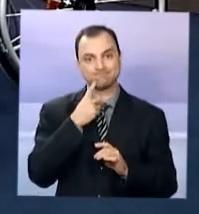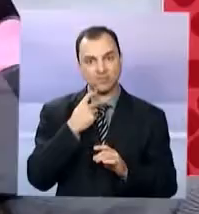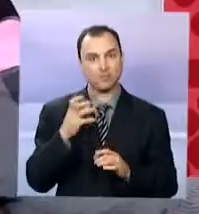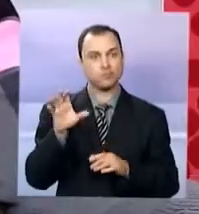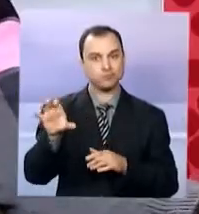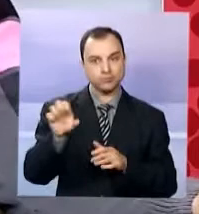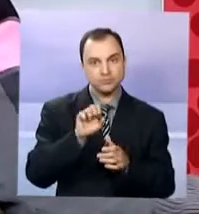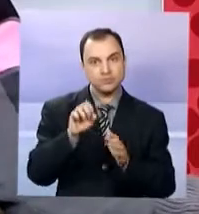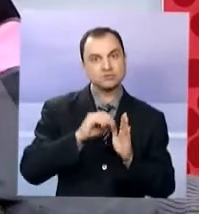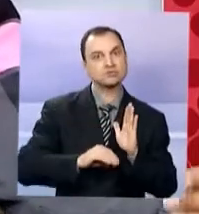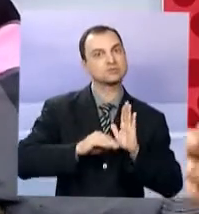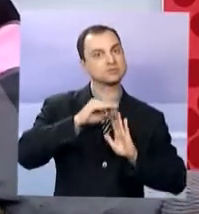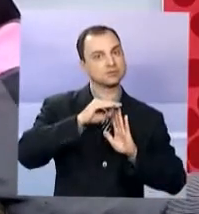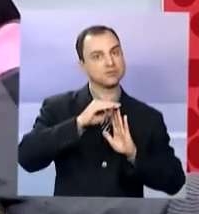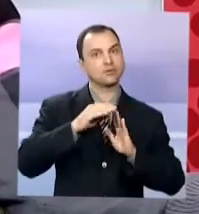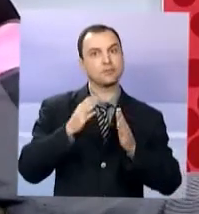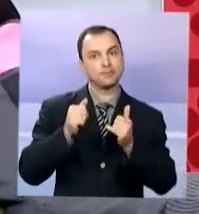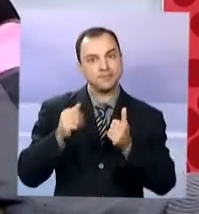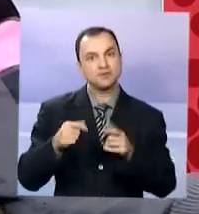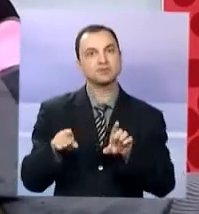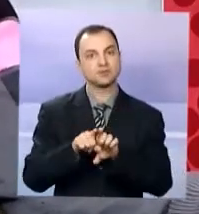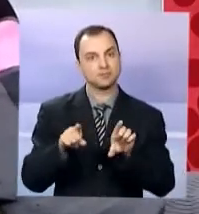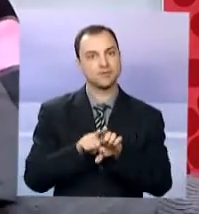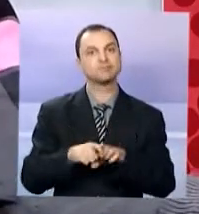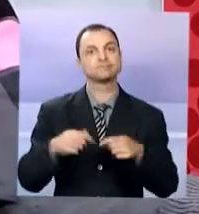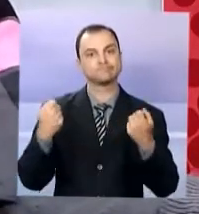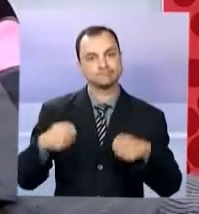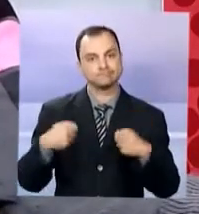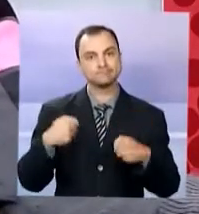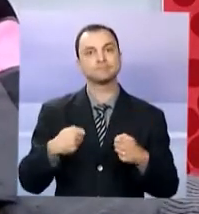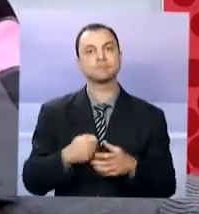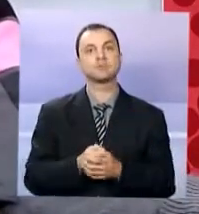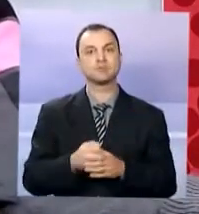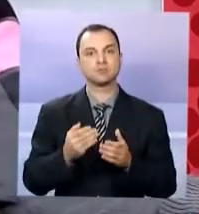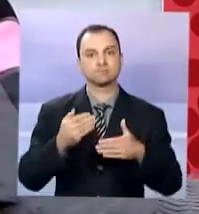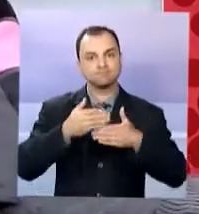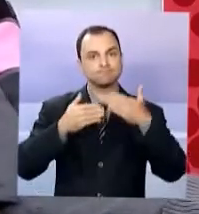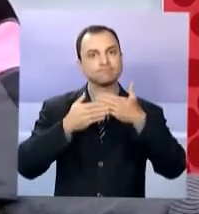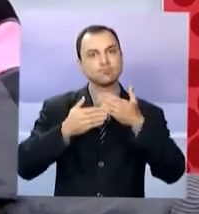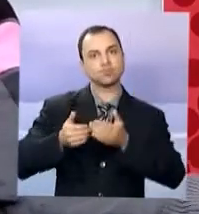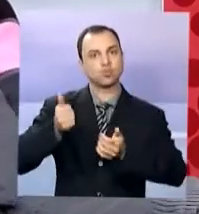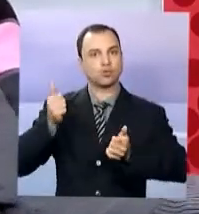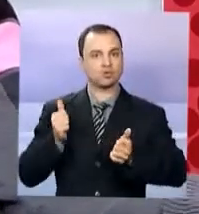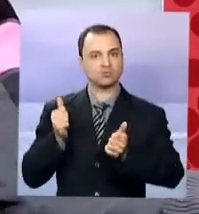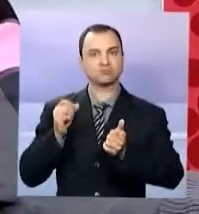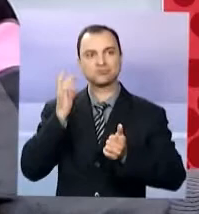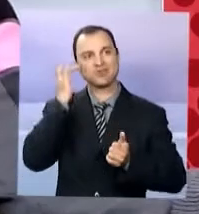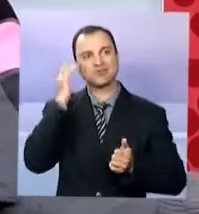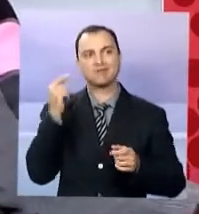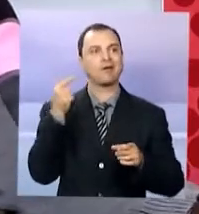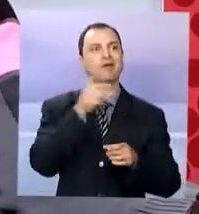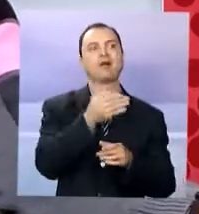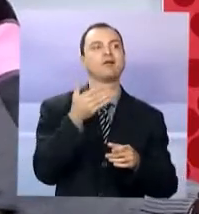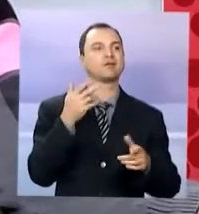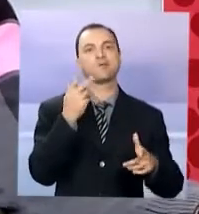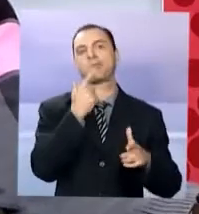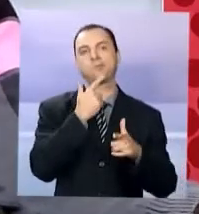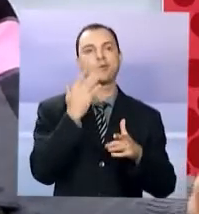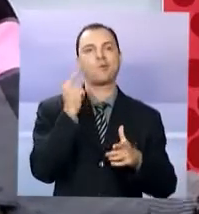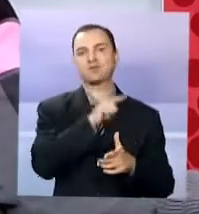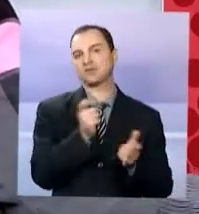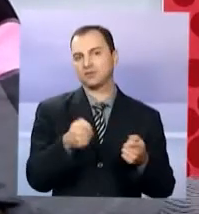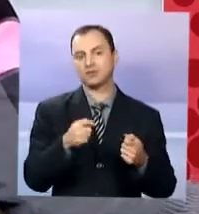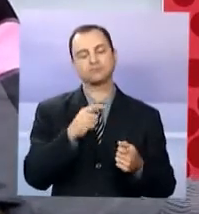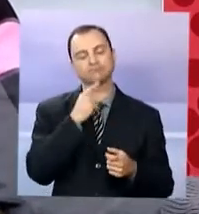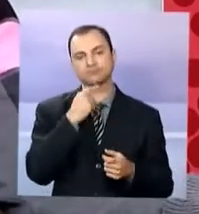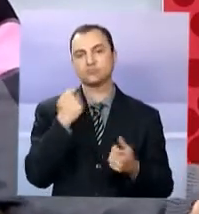buscando resultado e pedindo o resultado a gente tem que ser uma estrutura para trás não adianta só acha que vai chegar lá e resolver porque